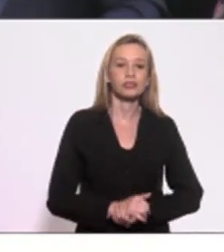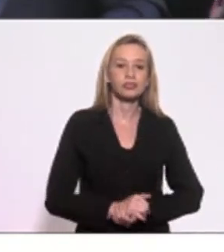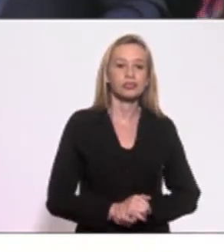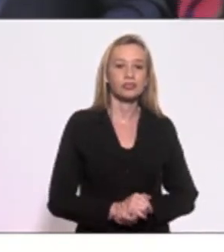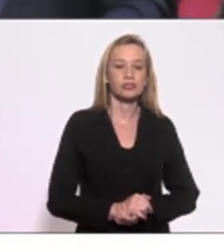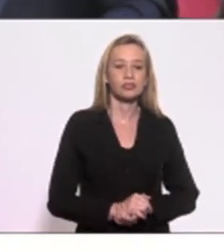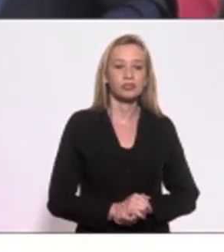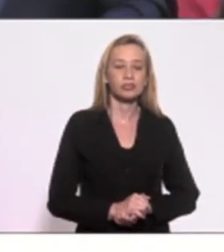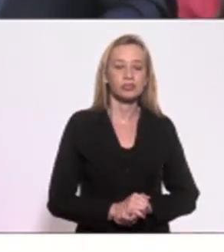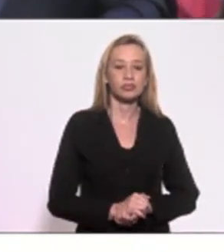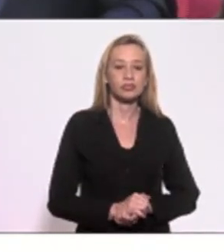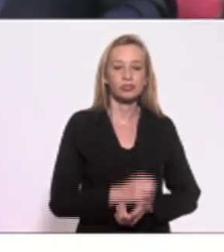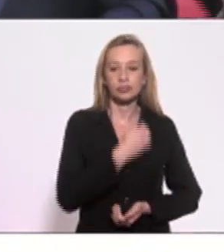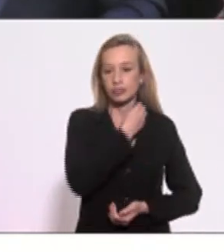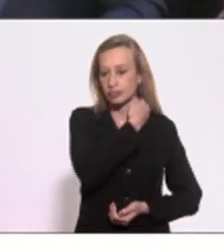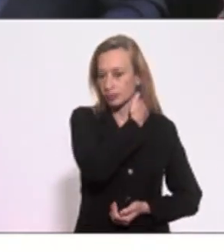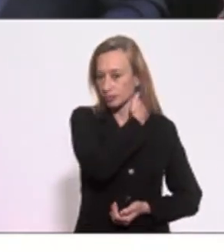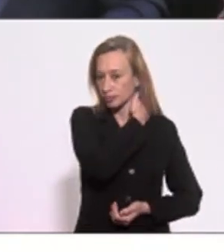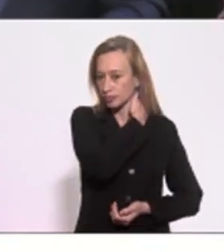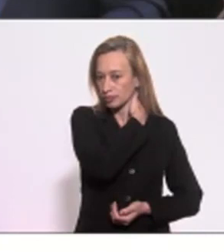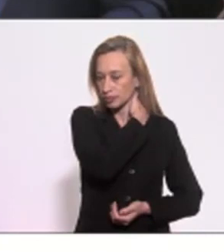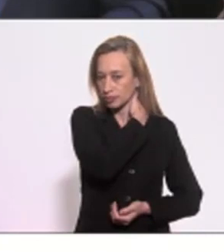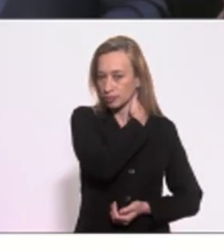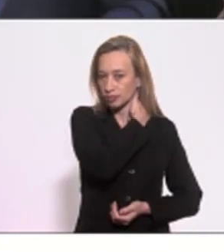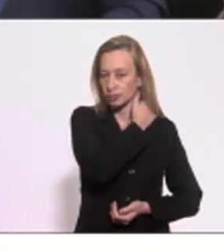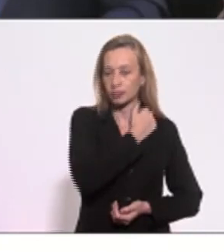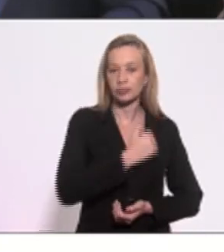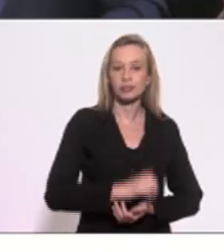Aprovado, vai redação não vencida.